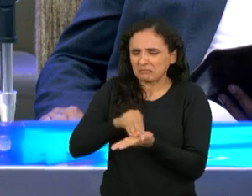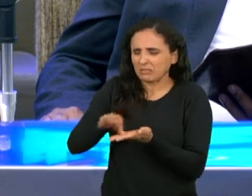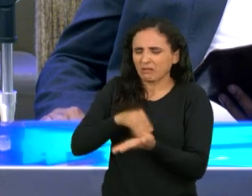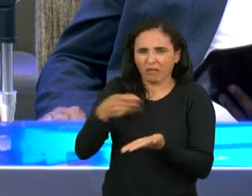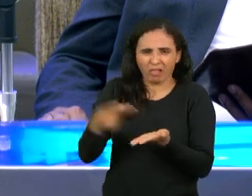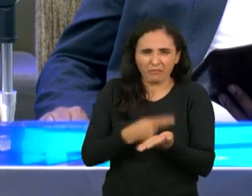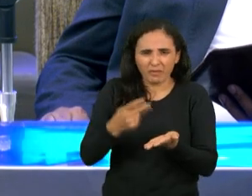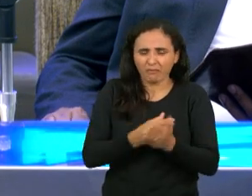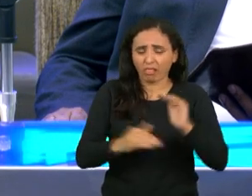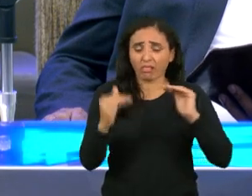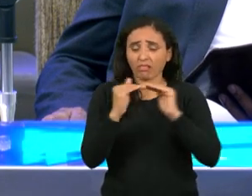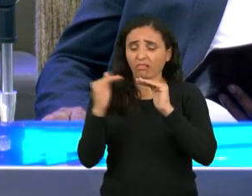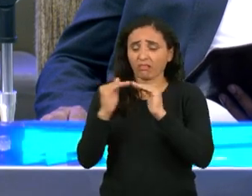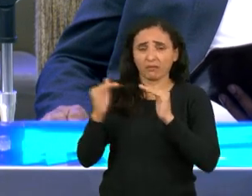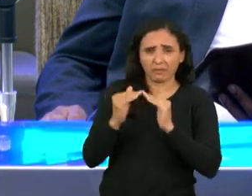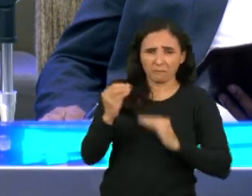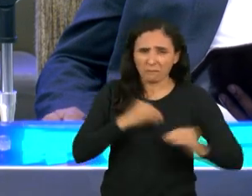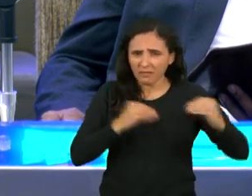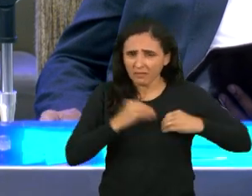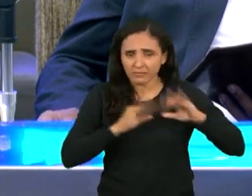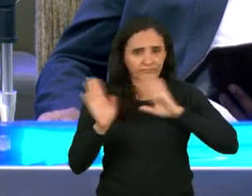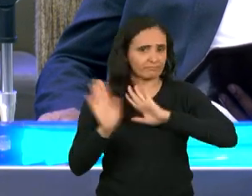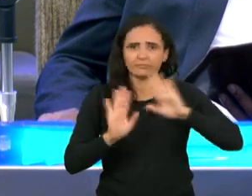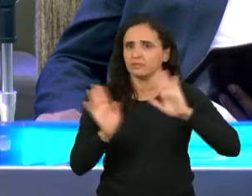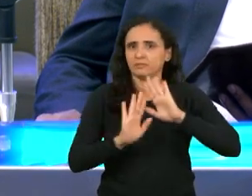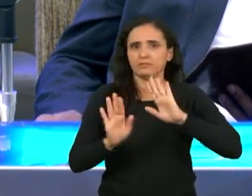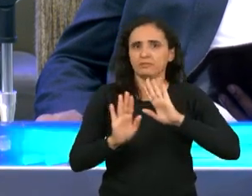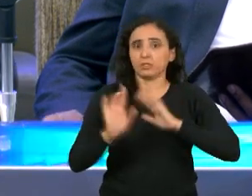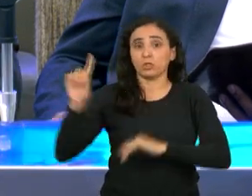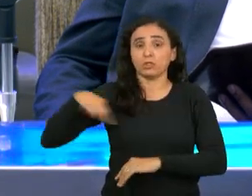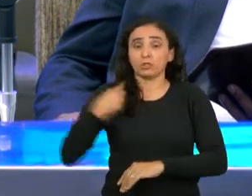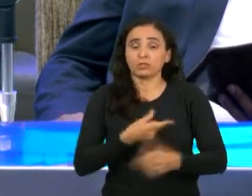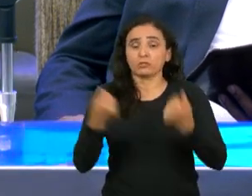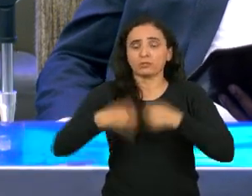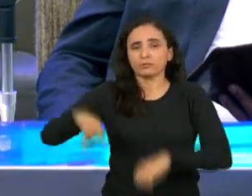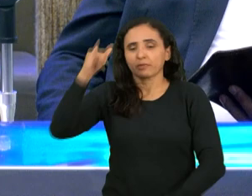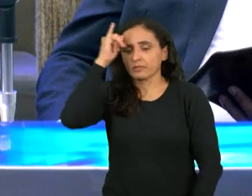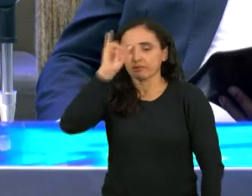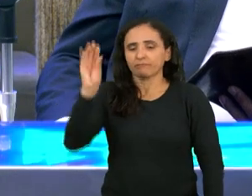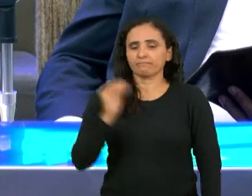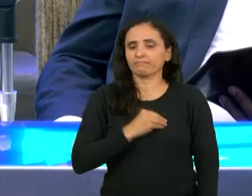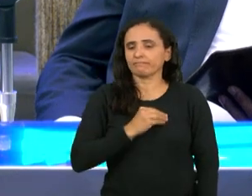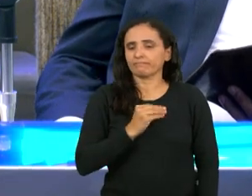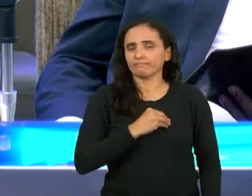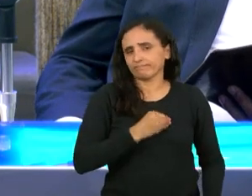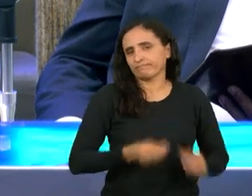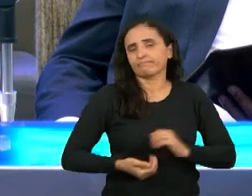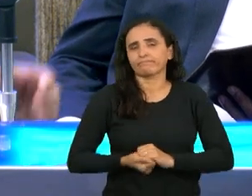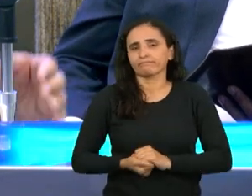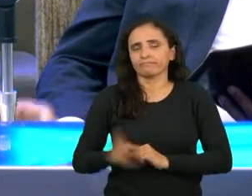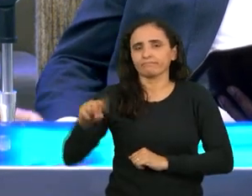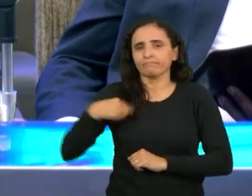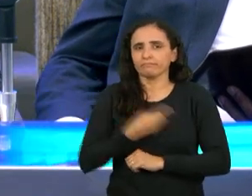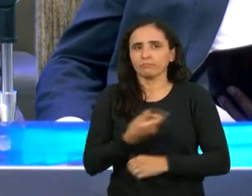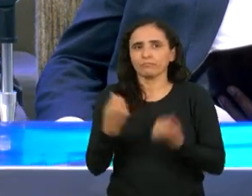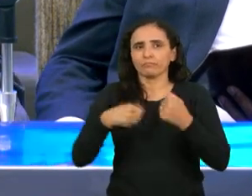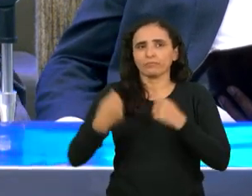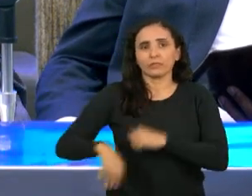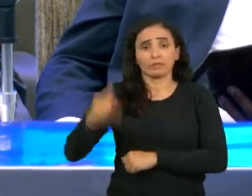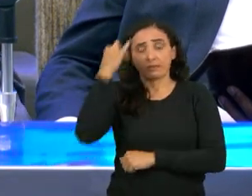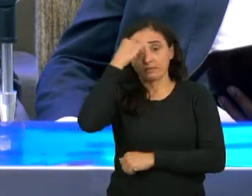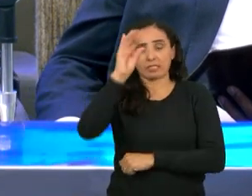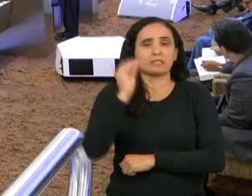concordar com os pecados que eles praticam Amém meus irmãos viver de forma diferente